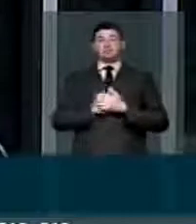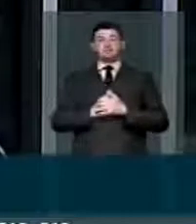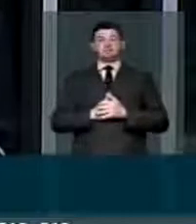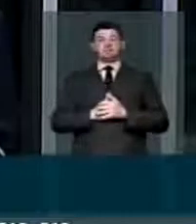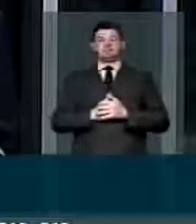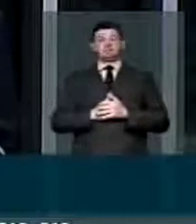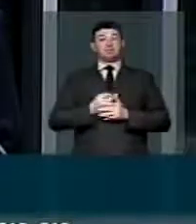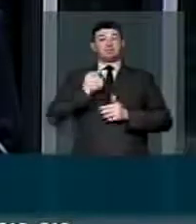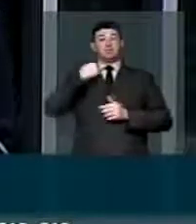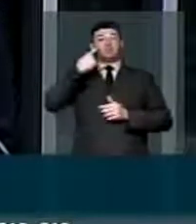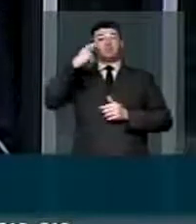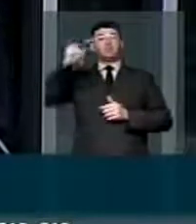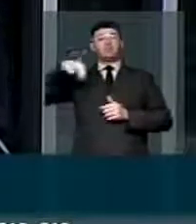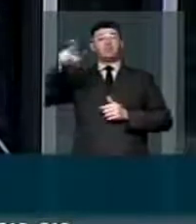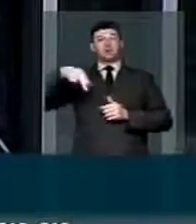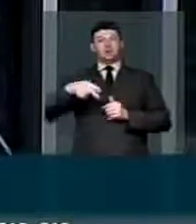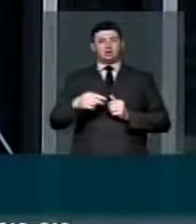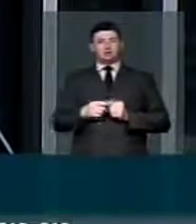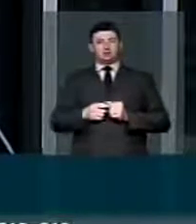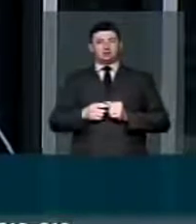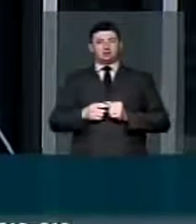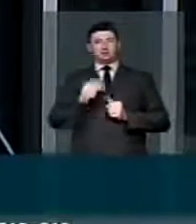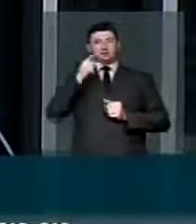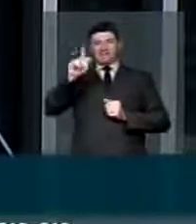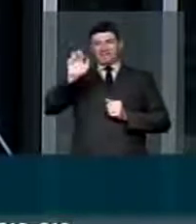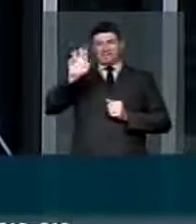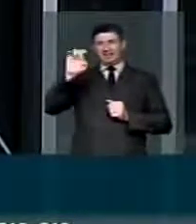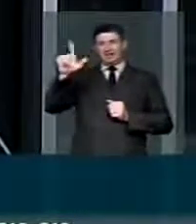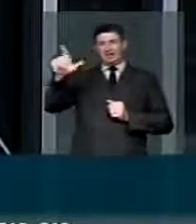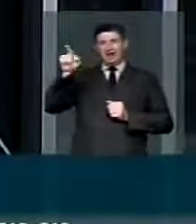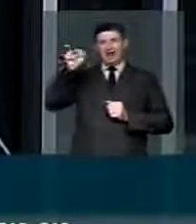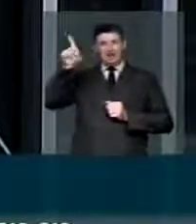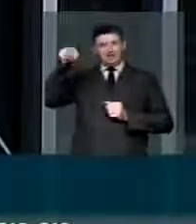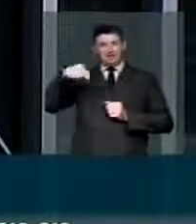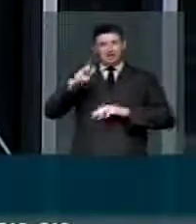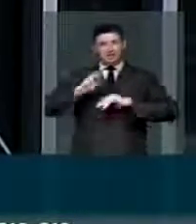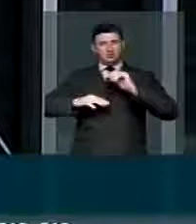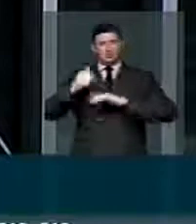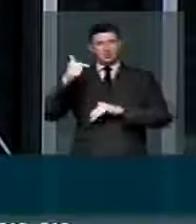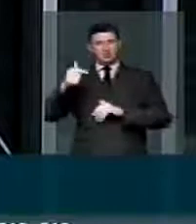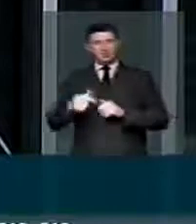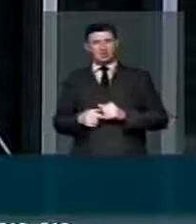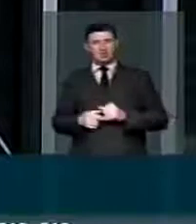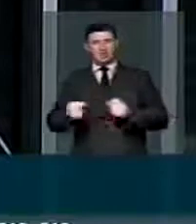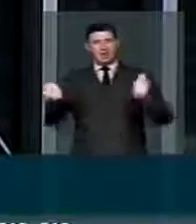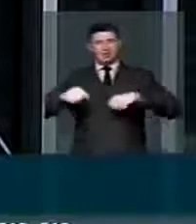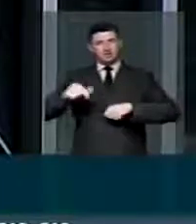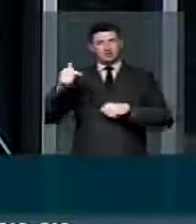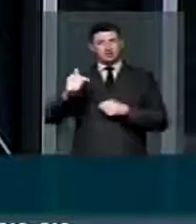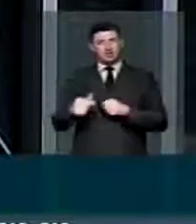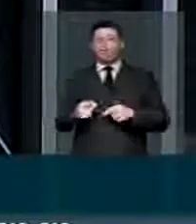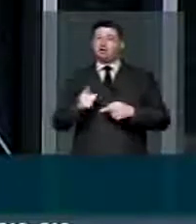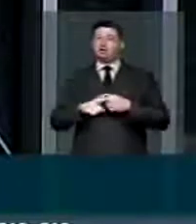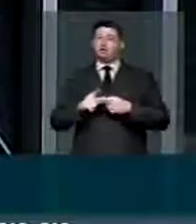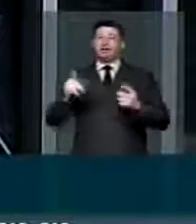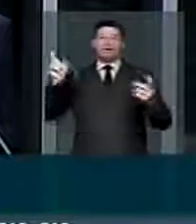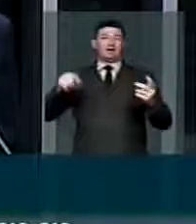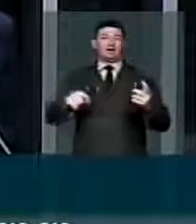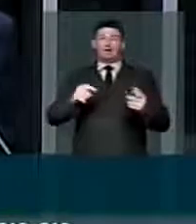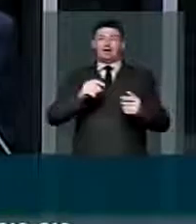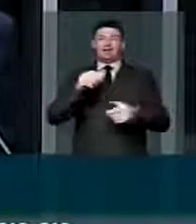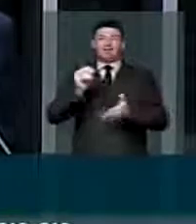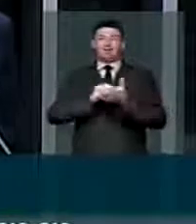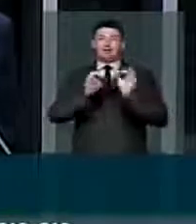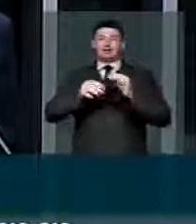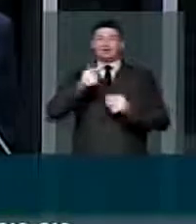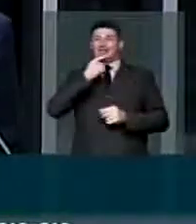vi ninguém chamar o Gerdau de incompetente, até porque seria uma profunda